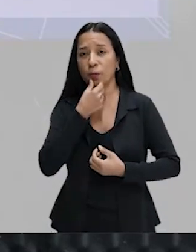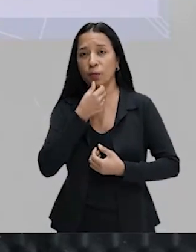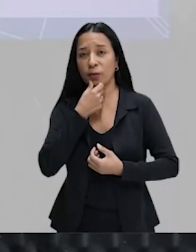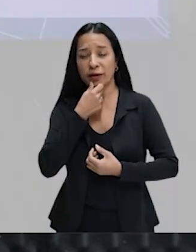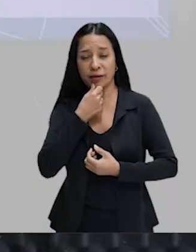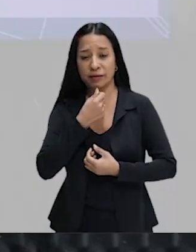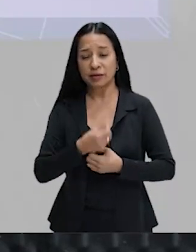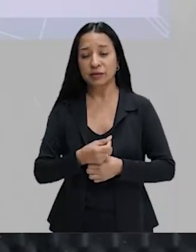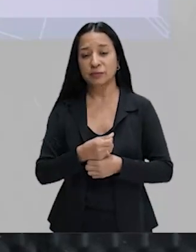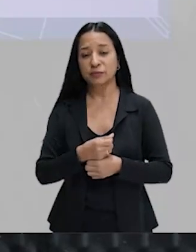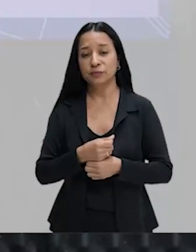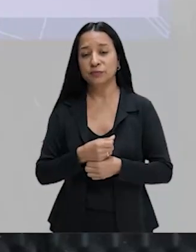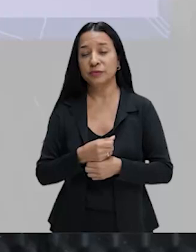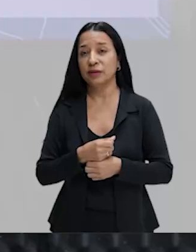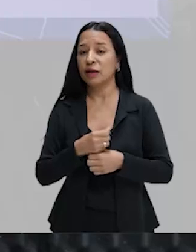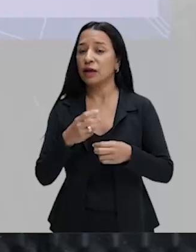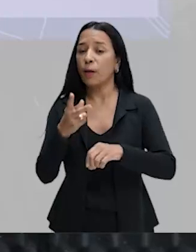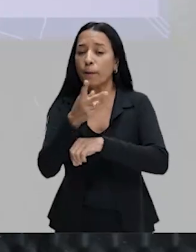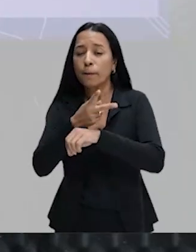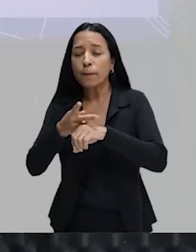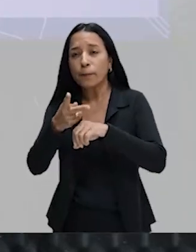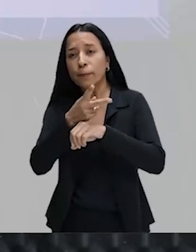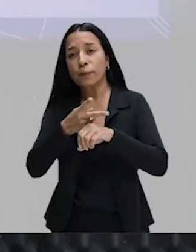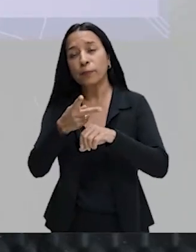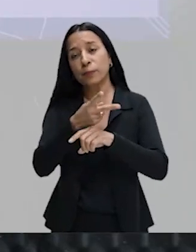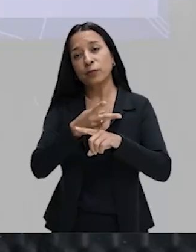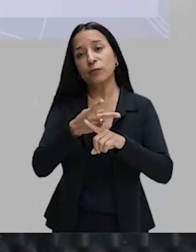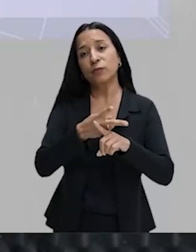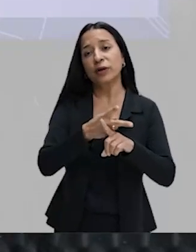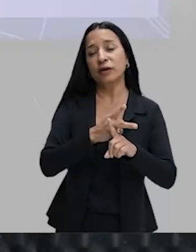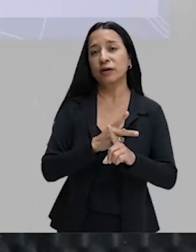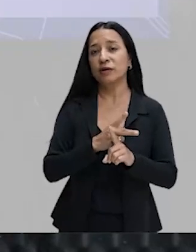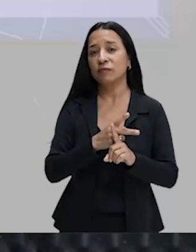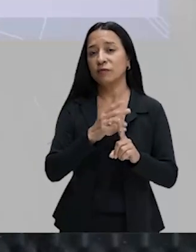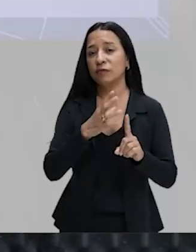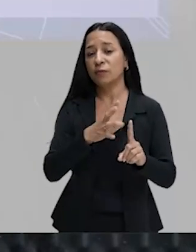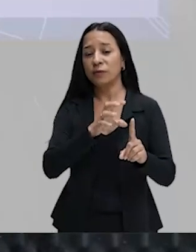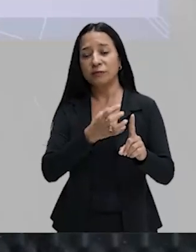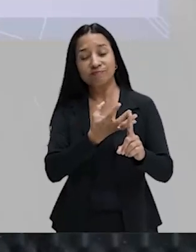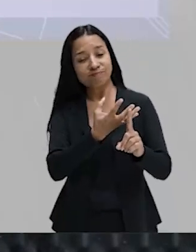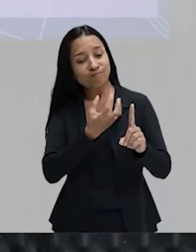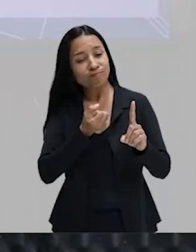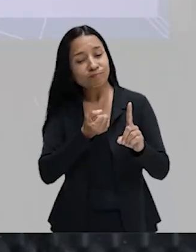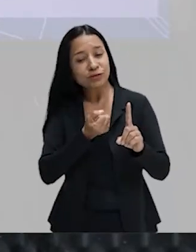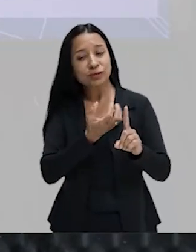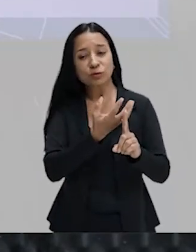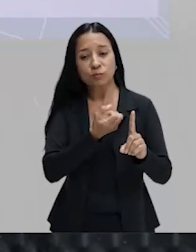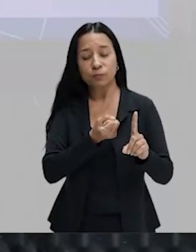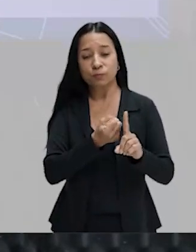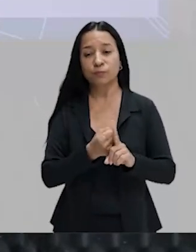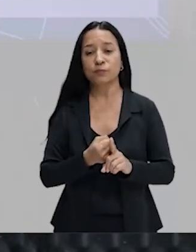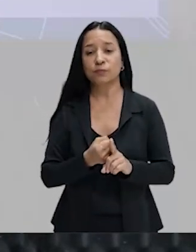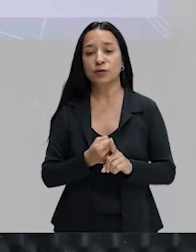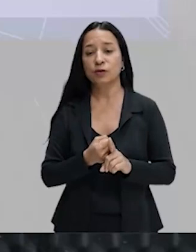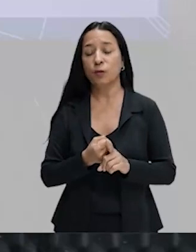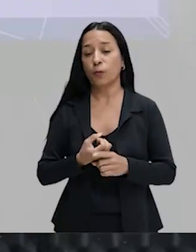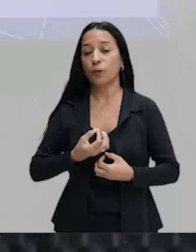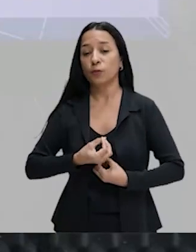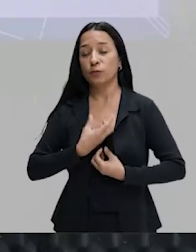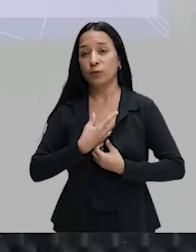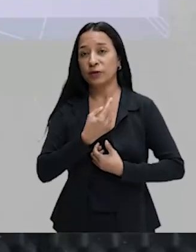uma história aí por trás desse movimento literário. Os poetas iam para essa montanha, que tem o